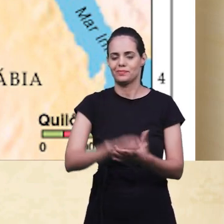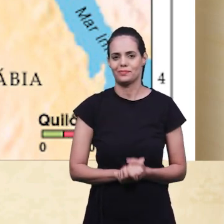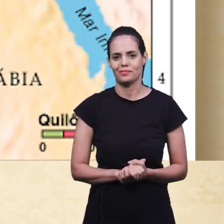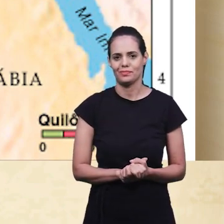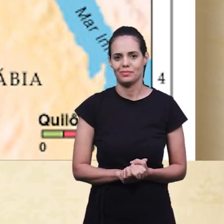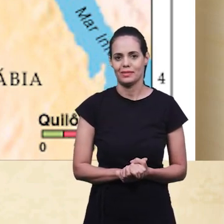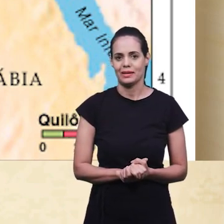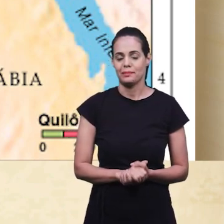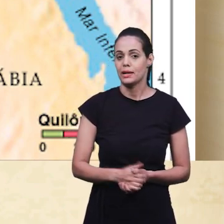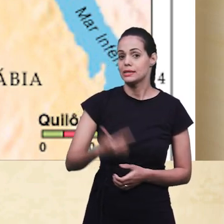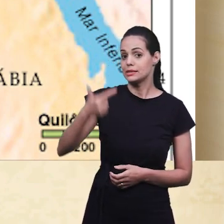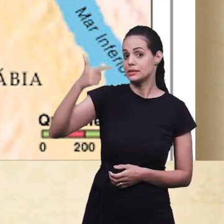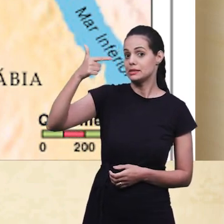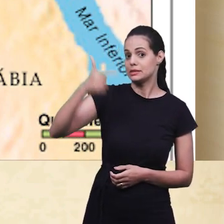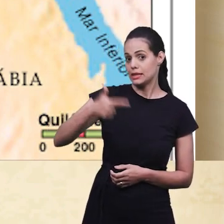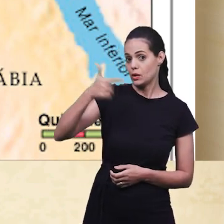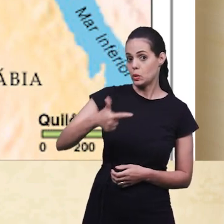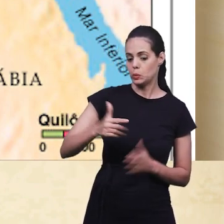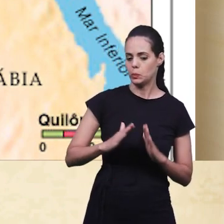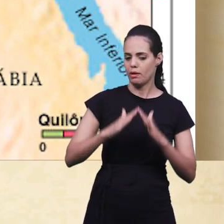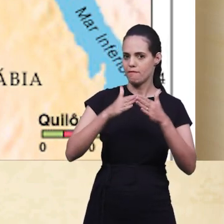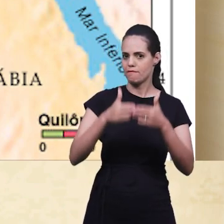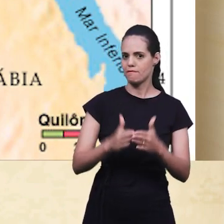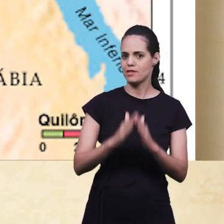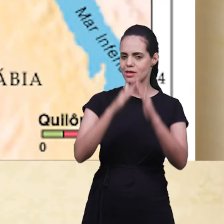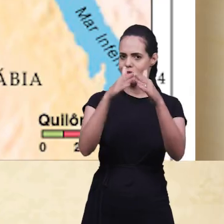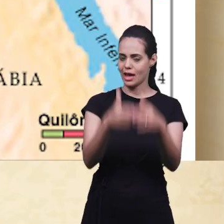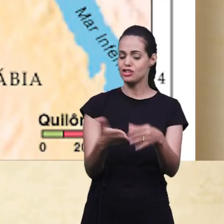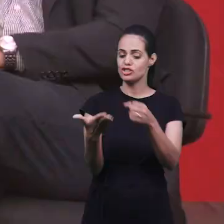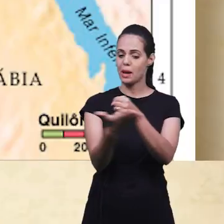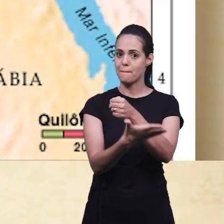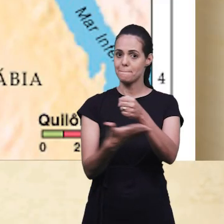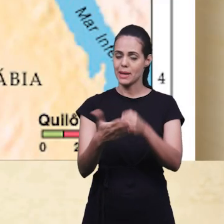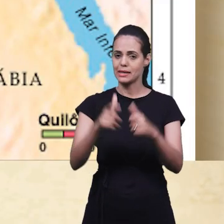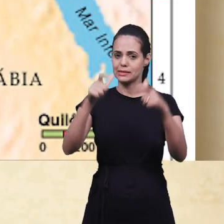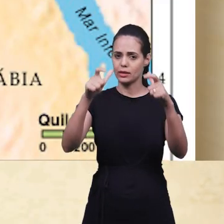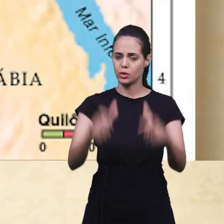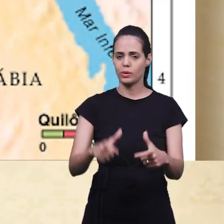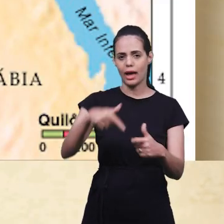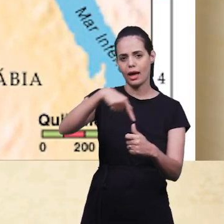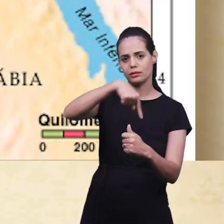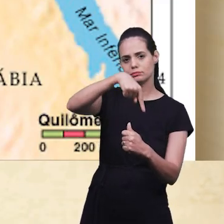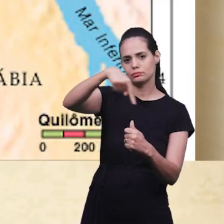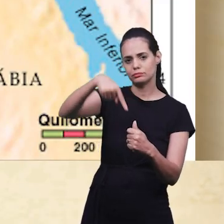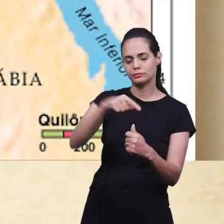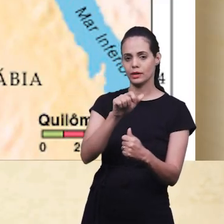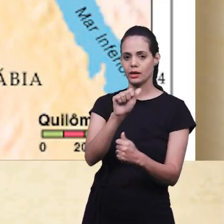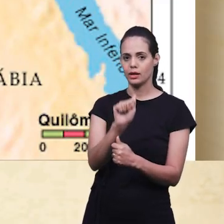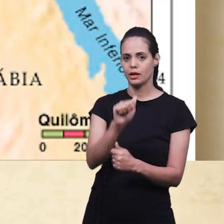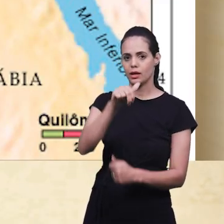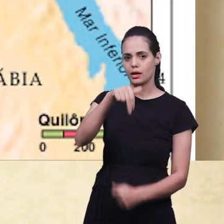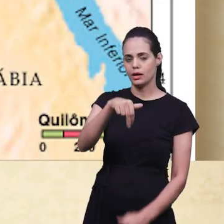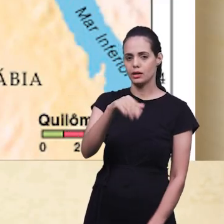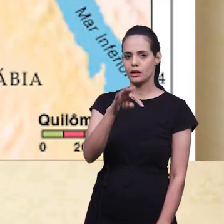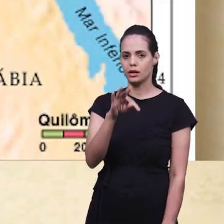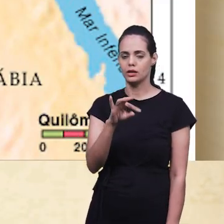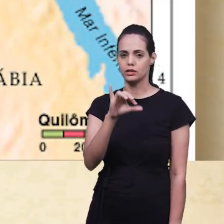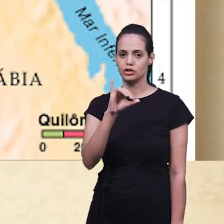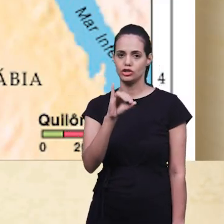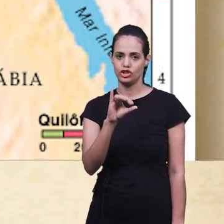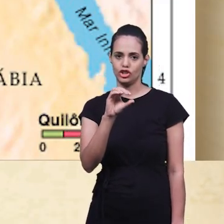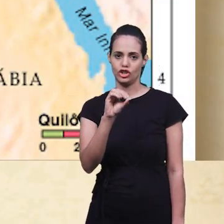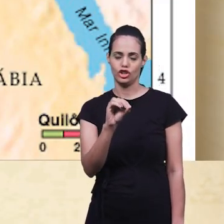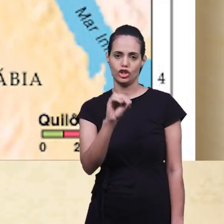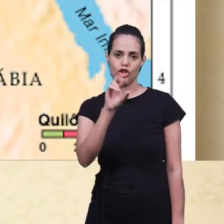para empreender a segunda viagem. A base dele era em Antioquia, exatamente, ele fica ali,